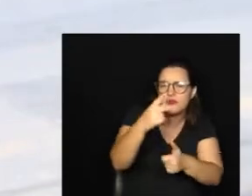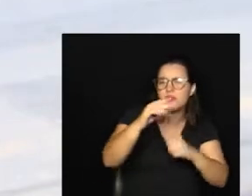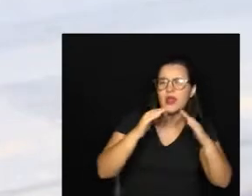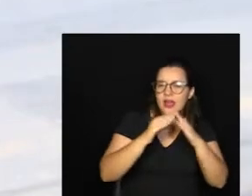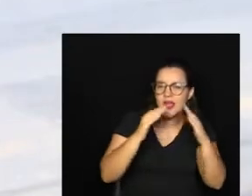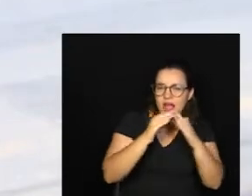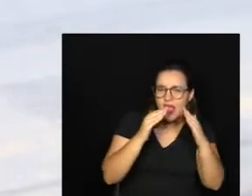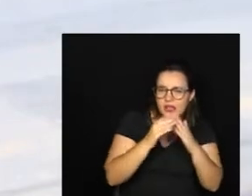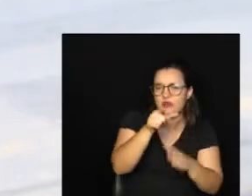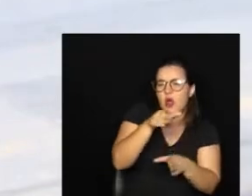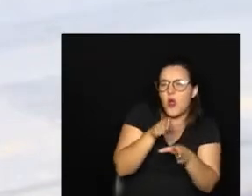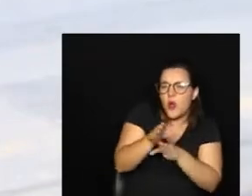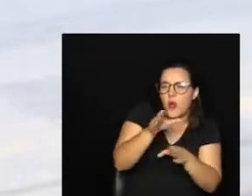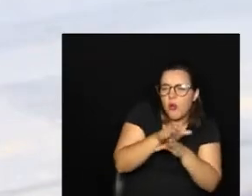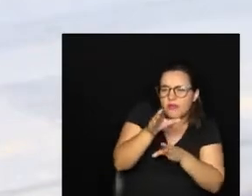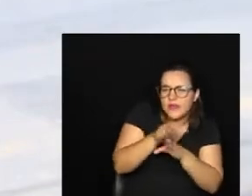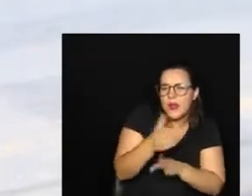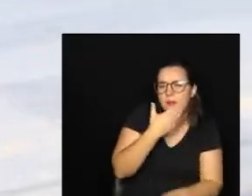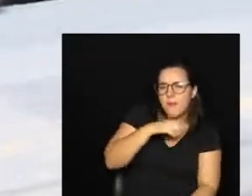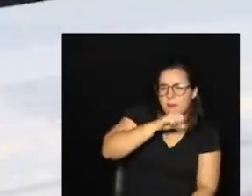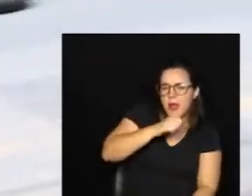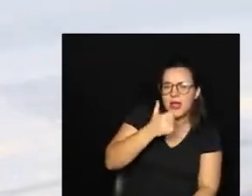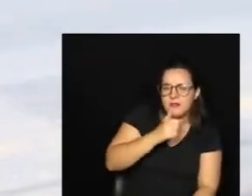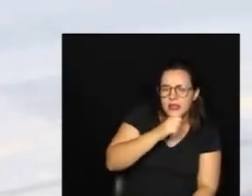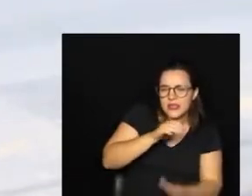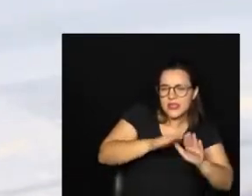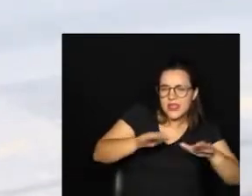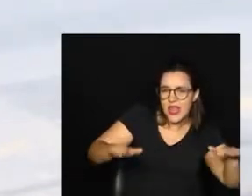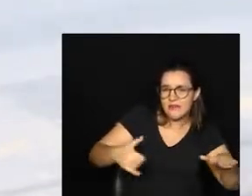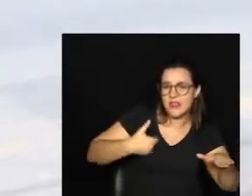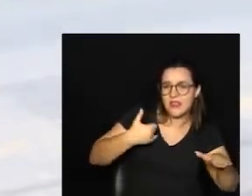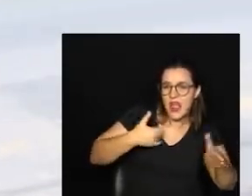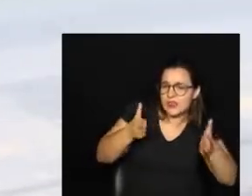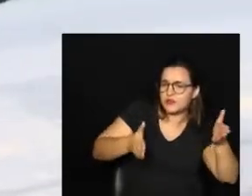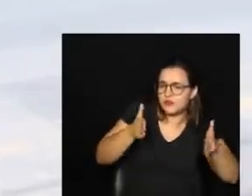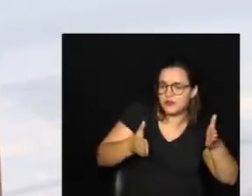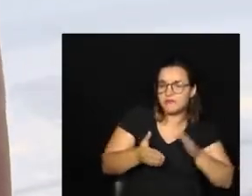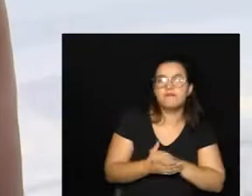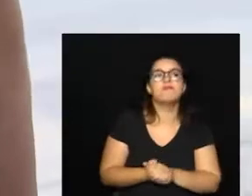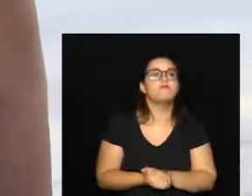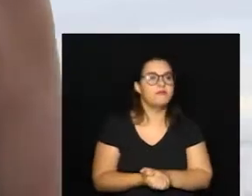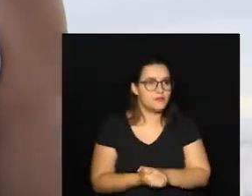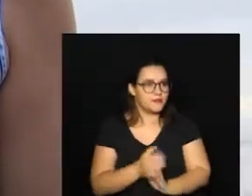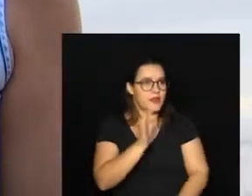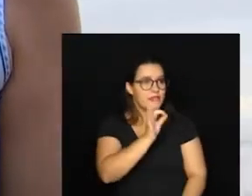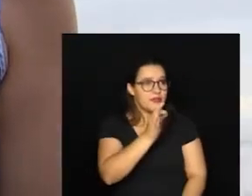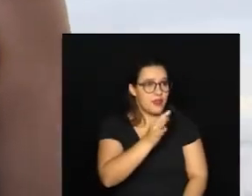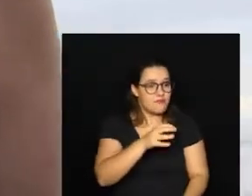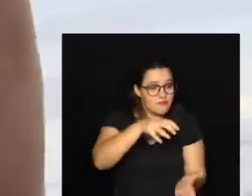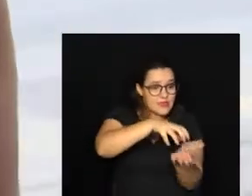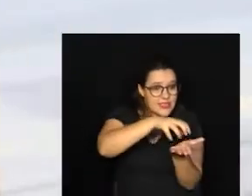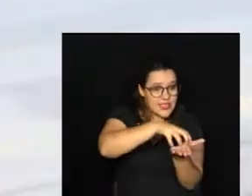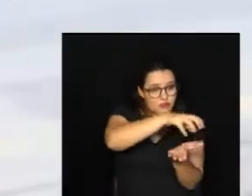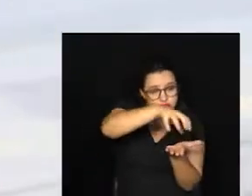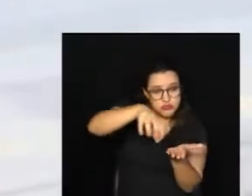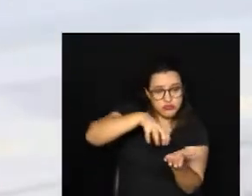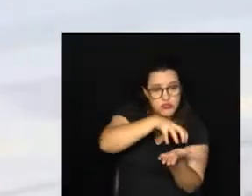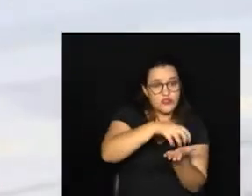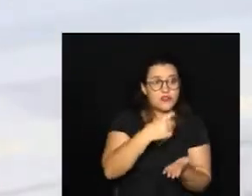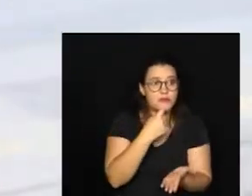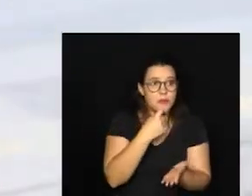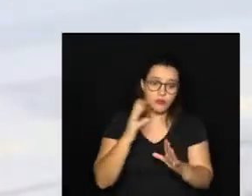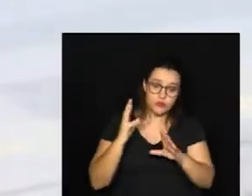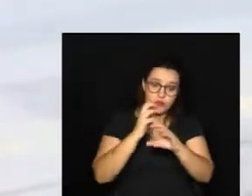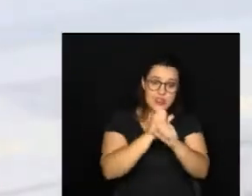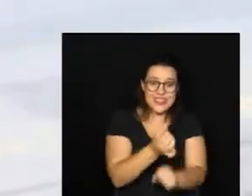os pais dessas crianças, para todo mundo que tem essa faixa etária? Uhum. Os centros de saúde de Campinas são